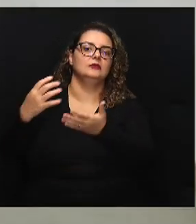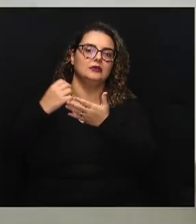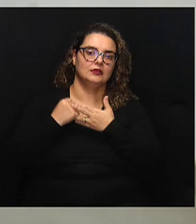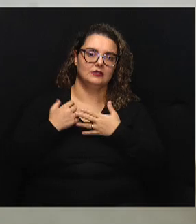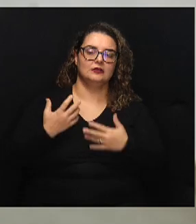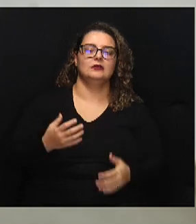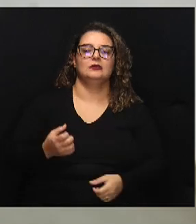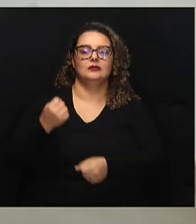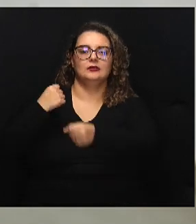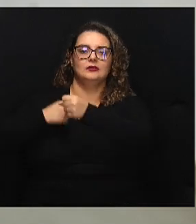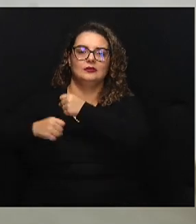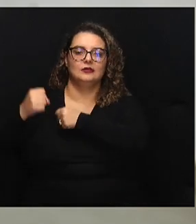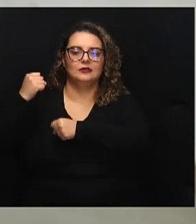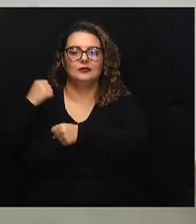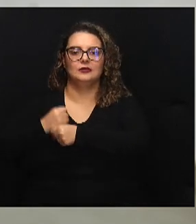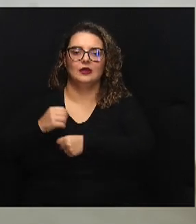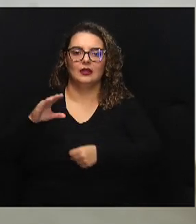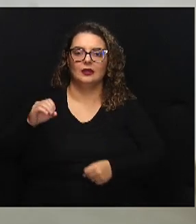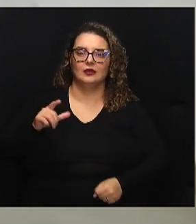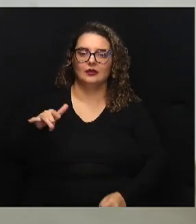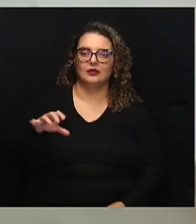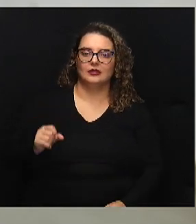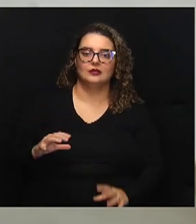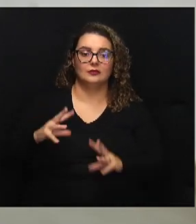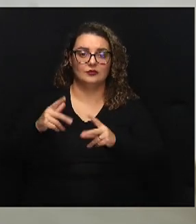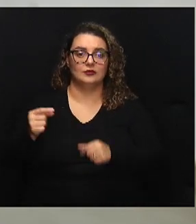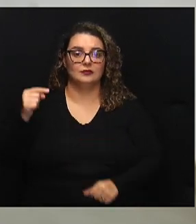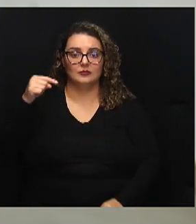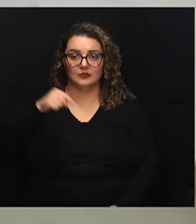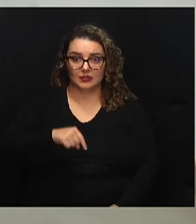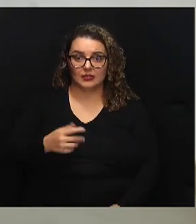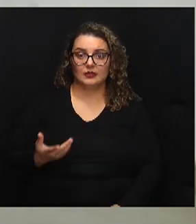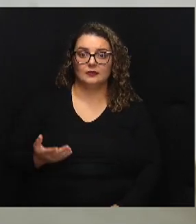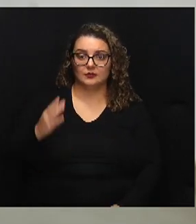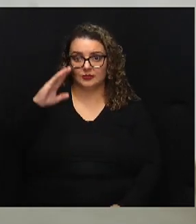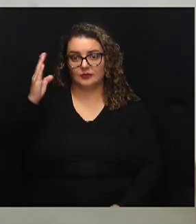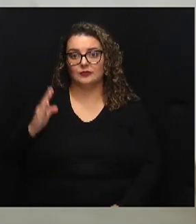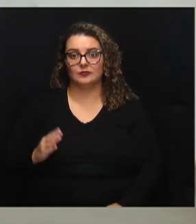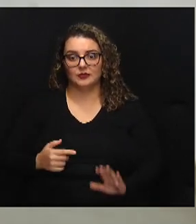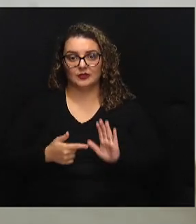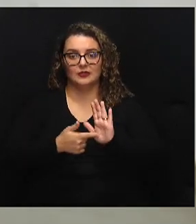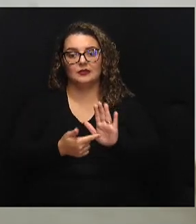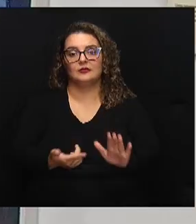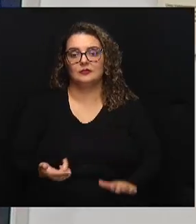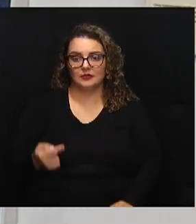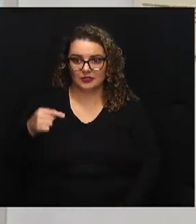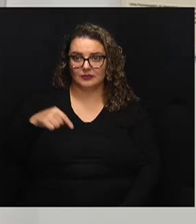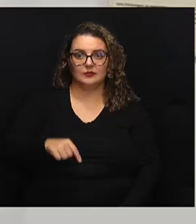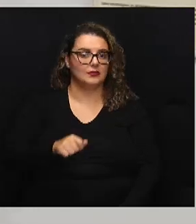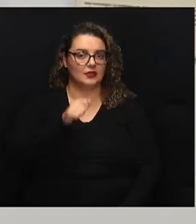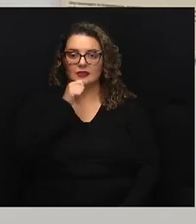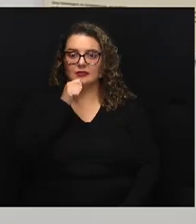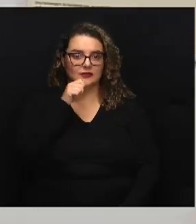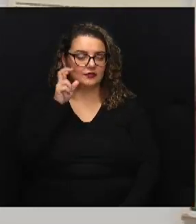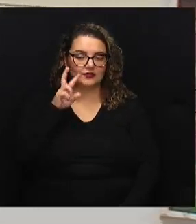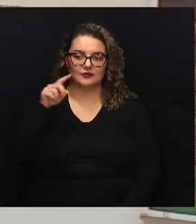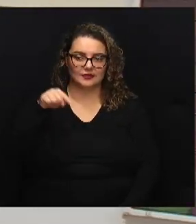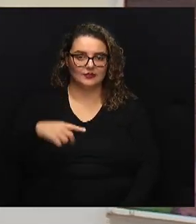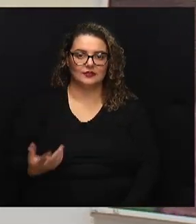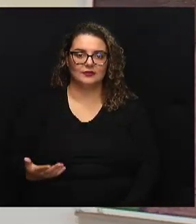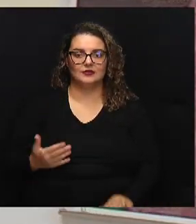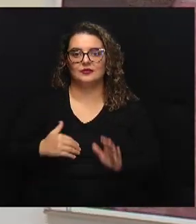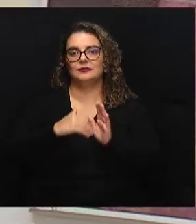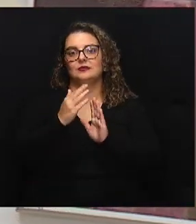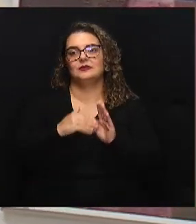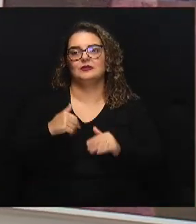passado eu trouxe essa coleção toda para cá, para o Brasil, para ser vista aqui, porque não tinha sido vista aqui ainda não. Eu pintei e já foi para